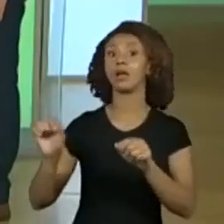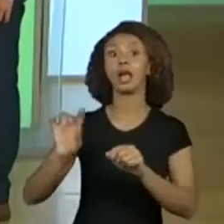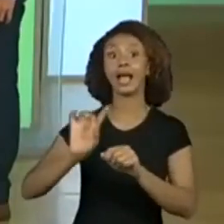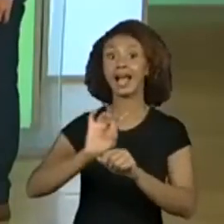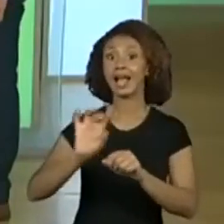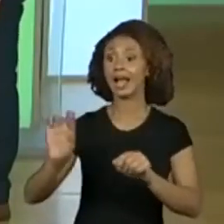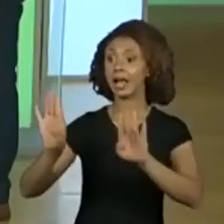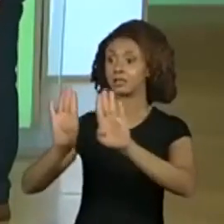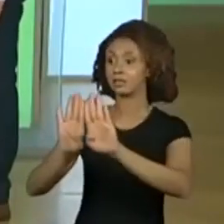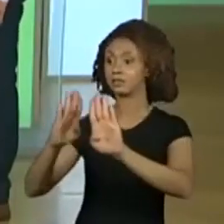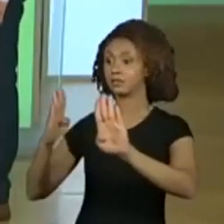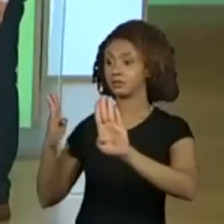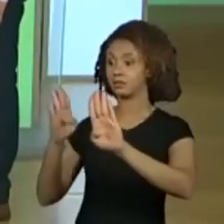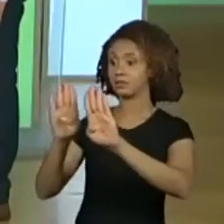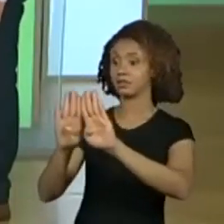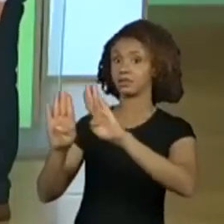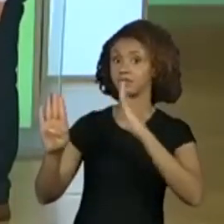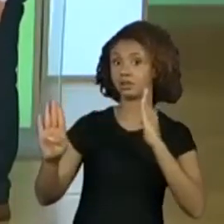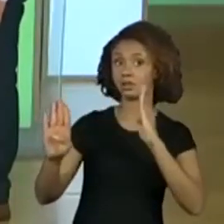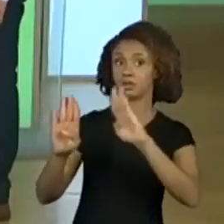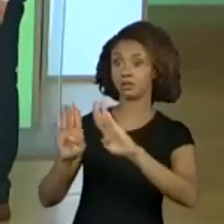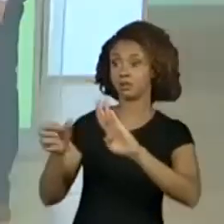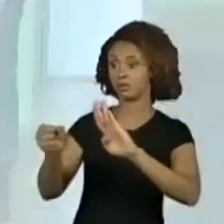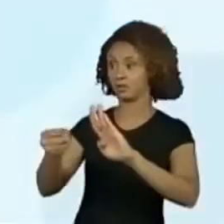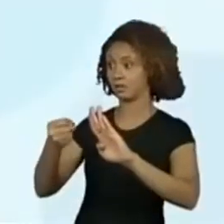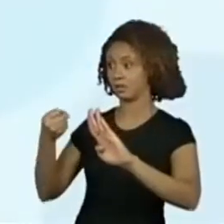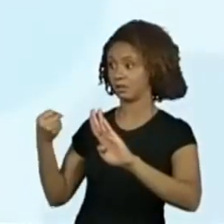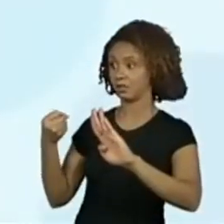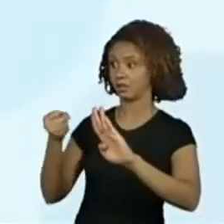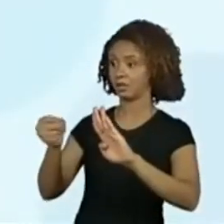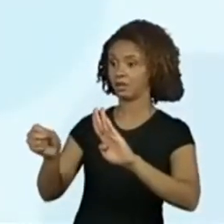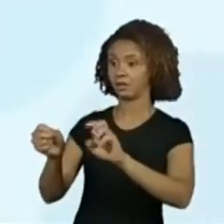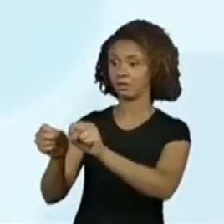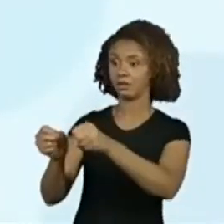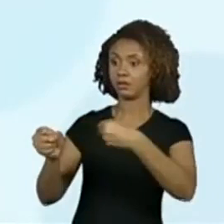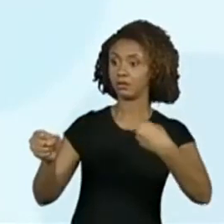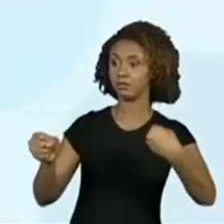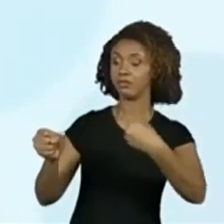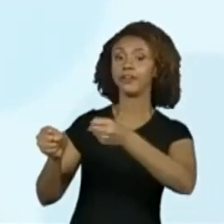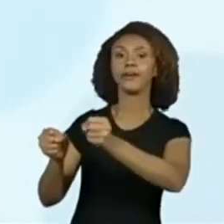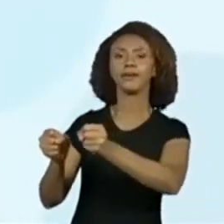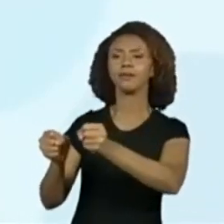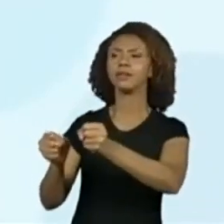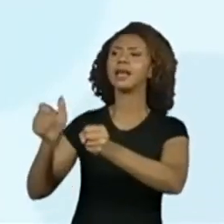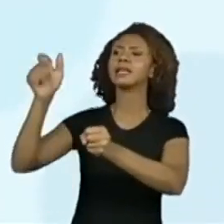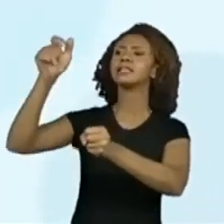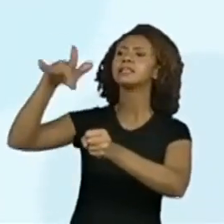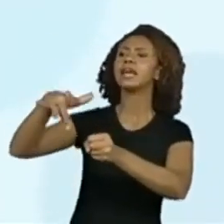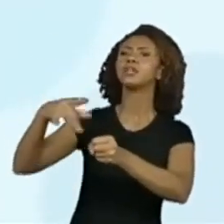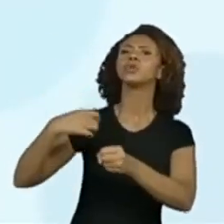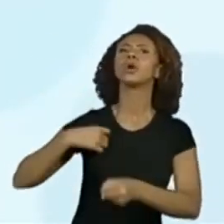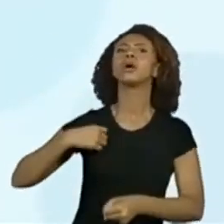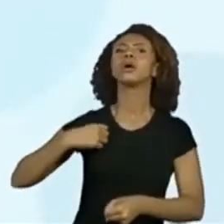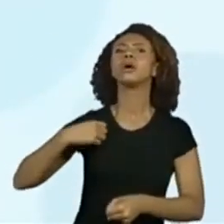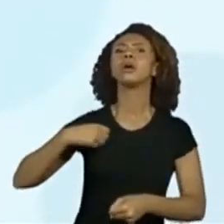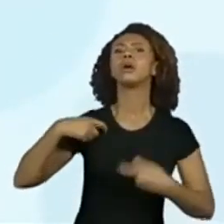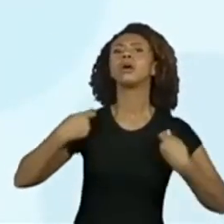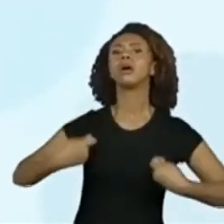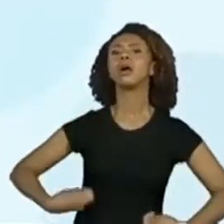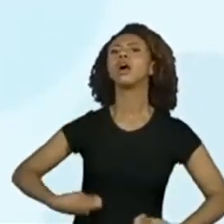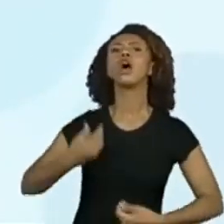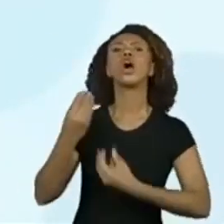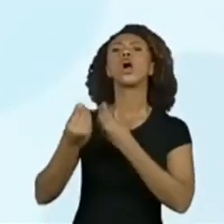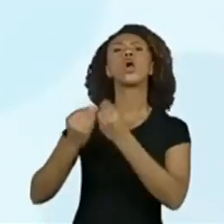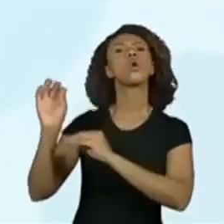cada um dos lados não é deste guarda-roupa se eu tenho uma quantidade x como que eu